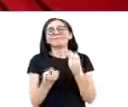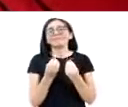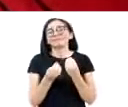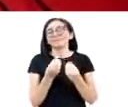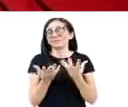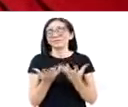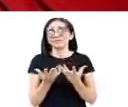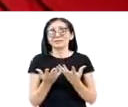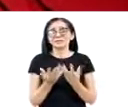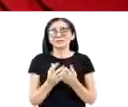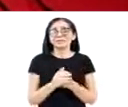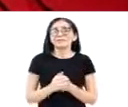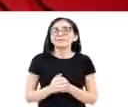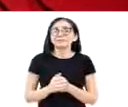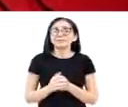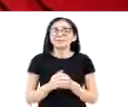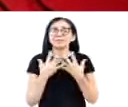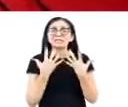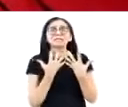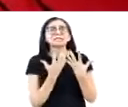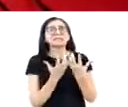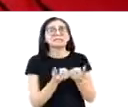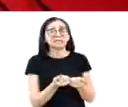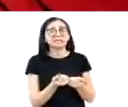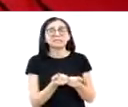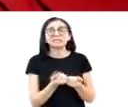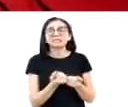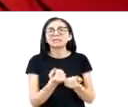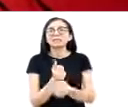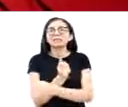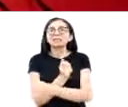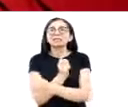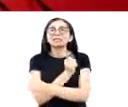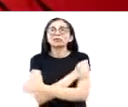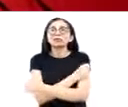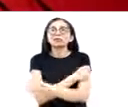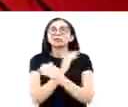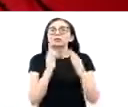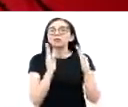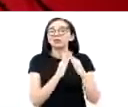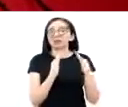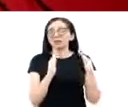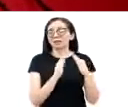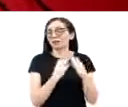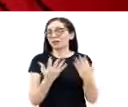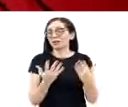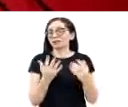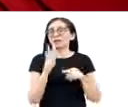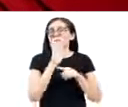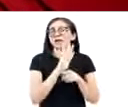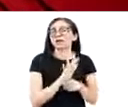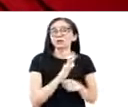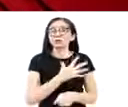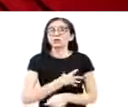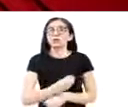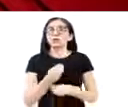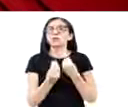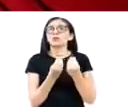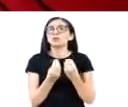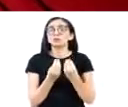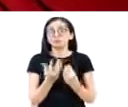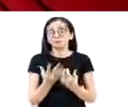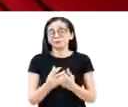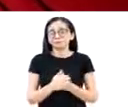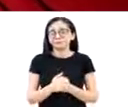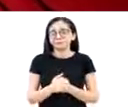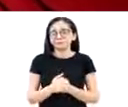estava preparada para receber o aluno em casa, para fazer parte da vida educacional dos